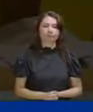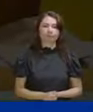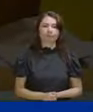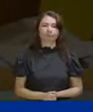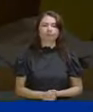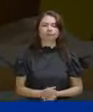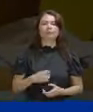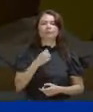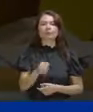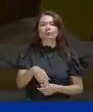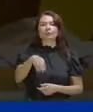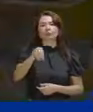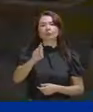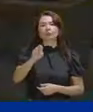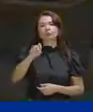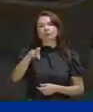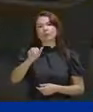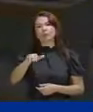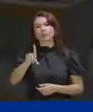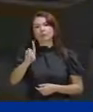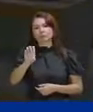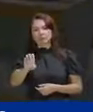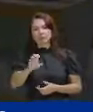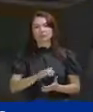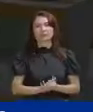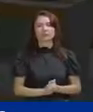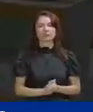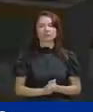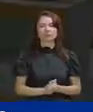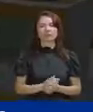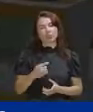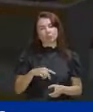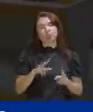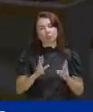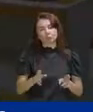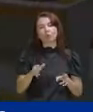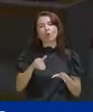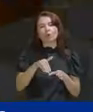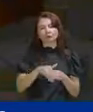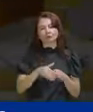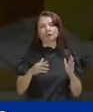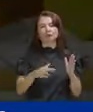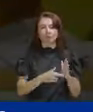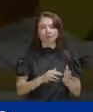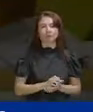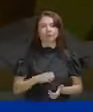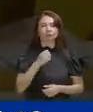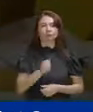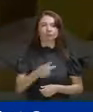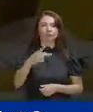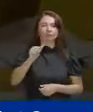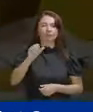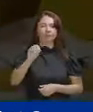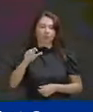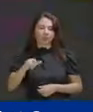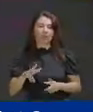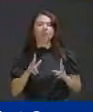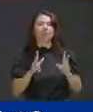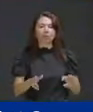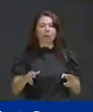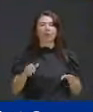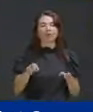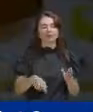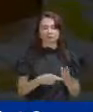Como vota a juíza Norma de Souza? Eu vou acompanhar a relatora, doutor. Juíza Paula Foco no Santos. desembargador Carmo Antônio.